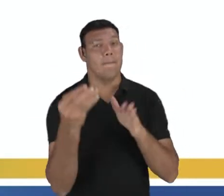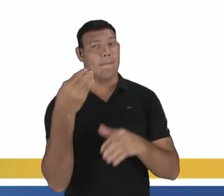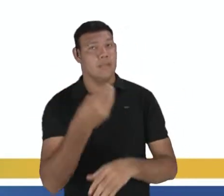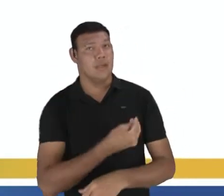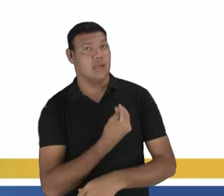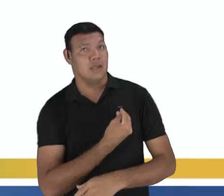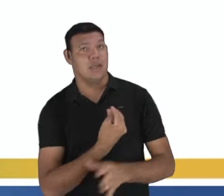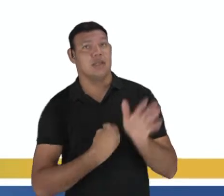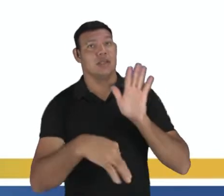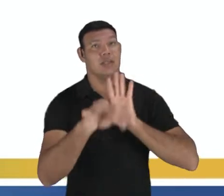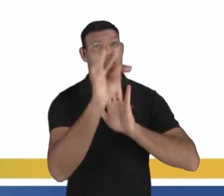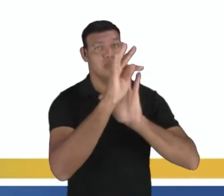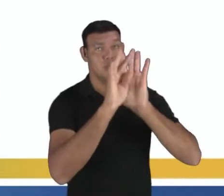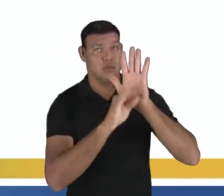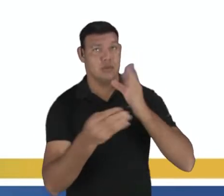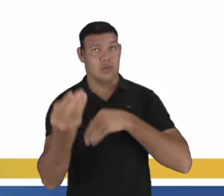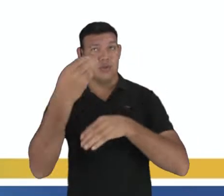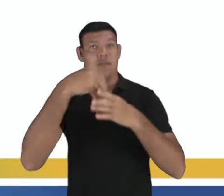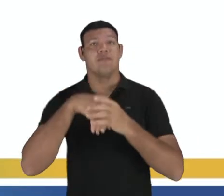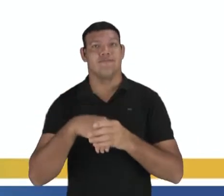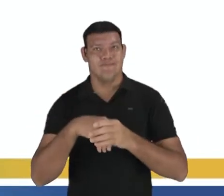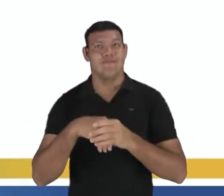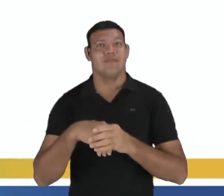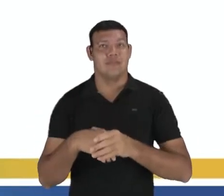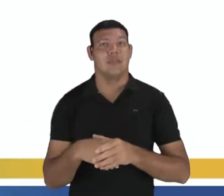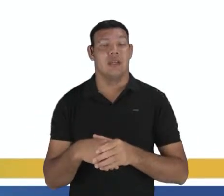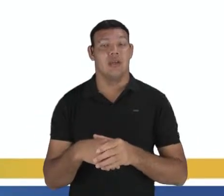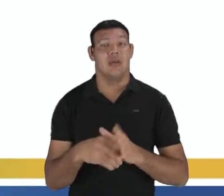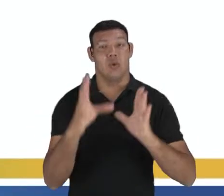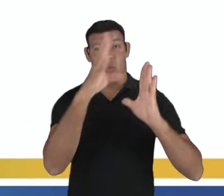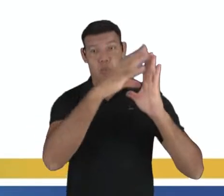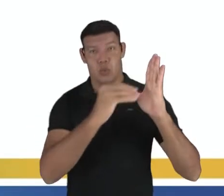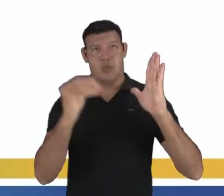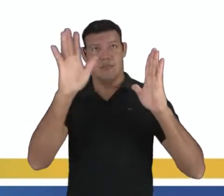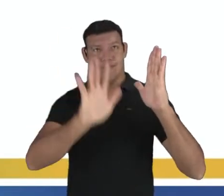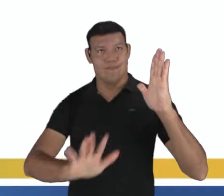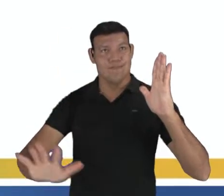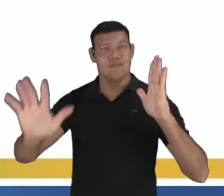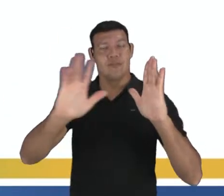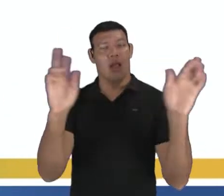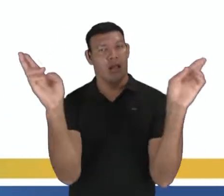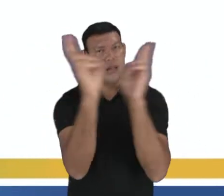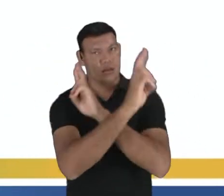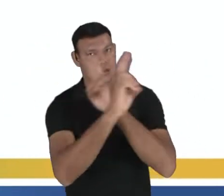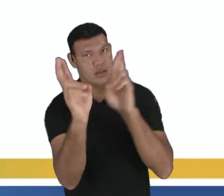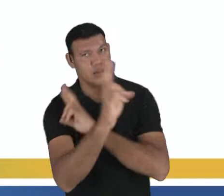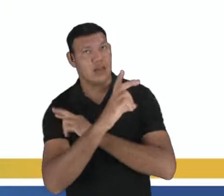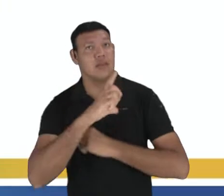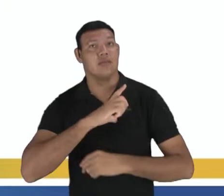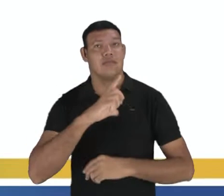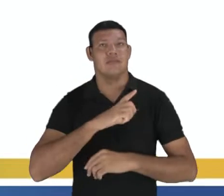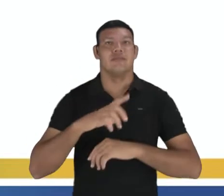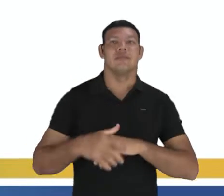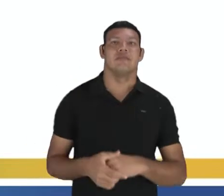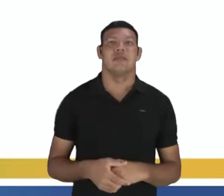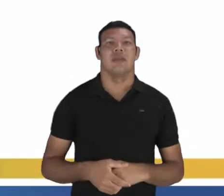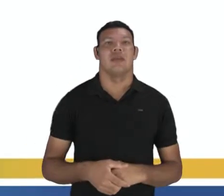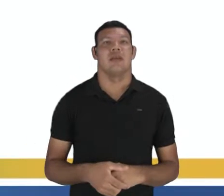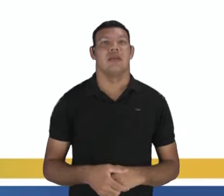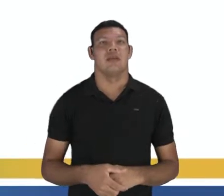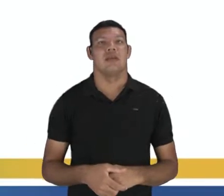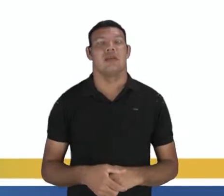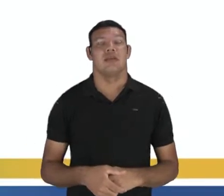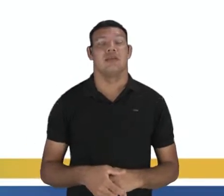intimamente relacionada com a intertextualidade. Nas palavras do linguística, olha o que ele vai dizer sobre